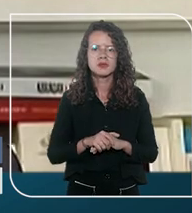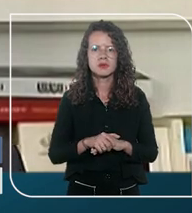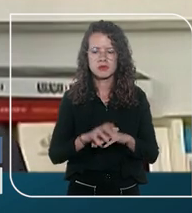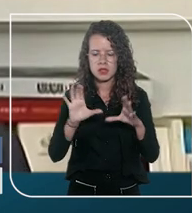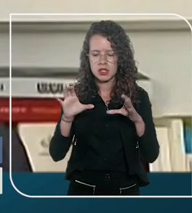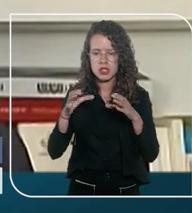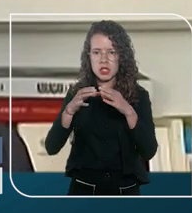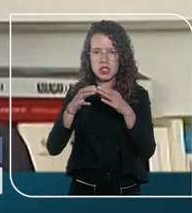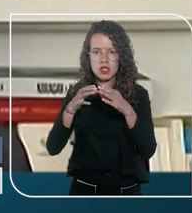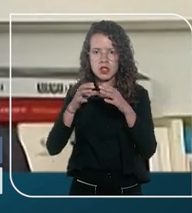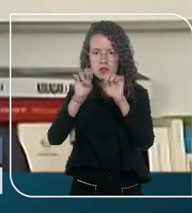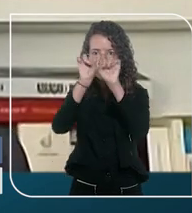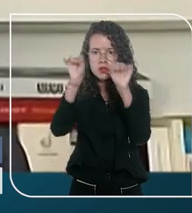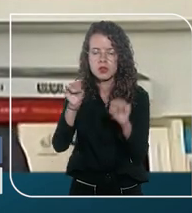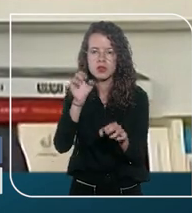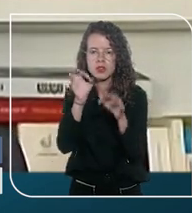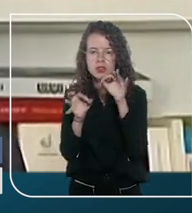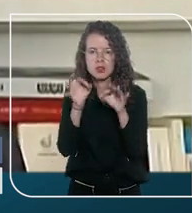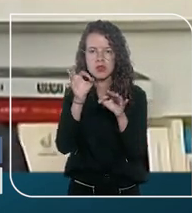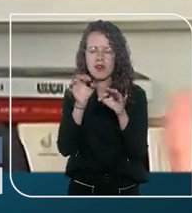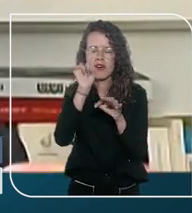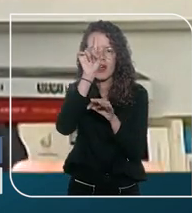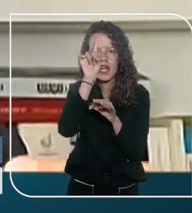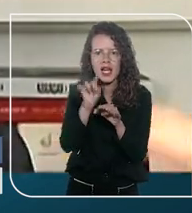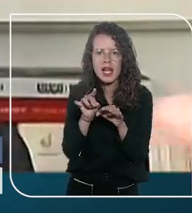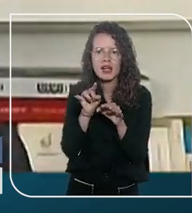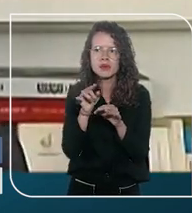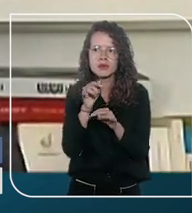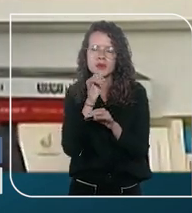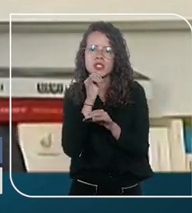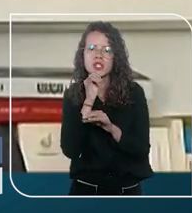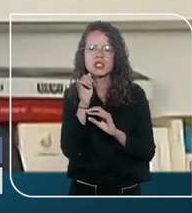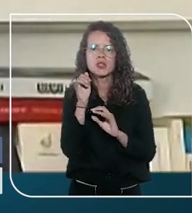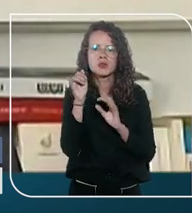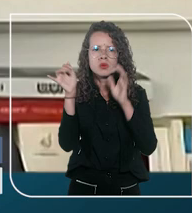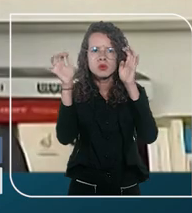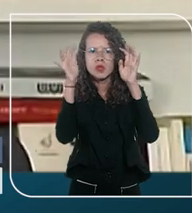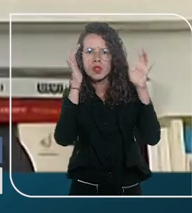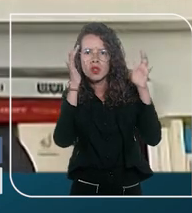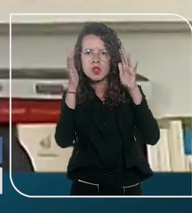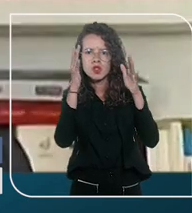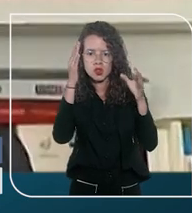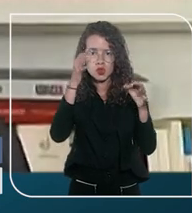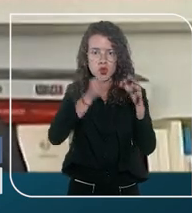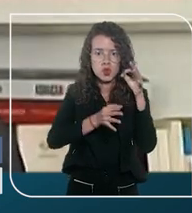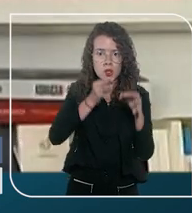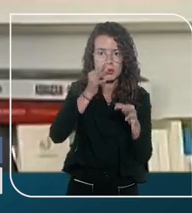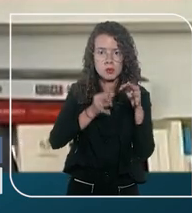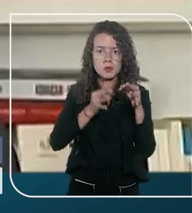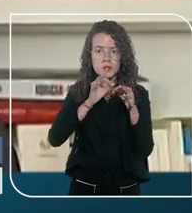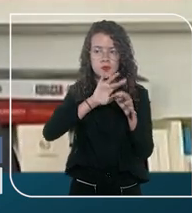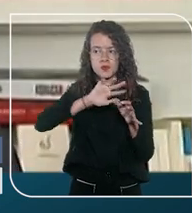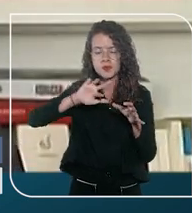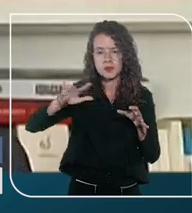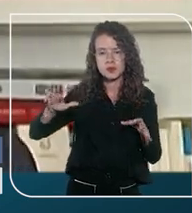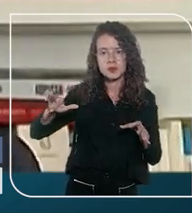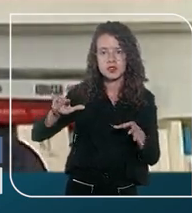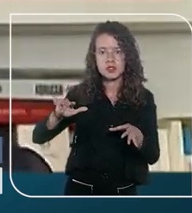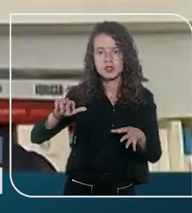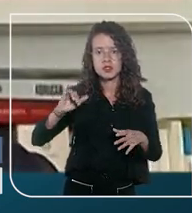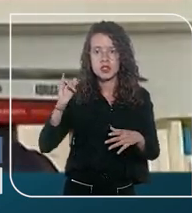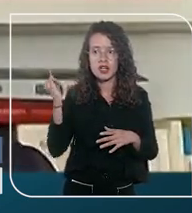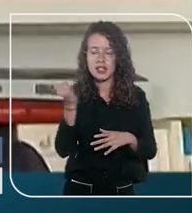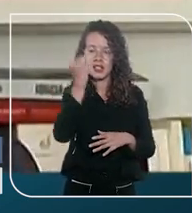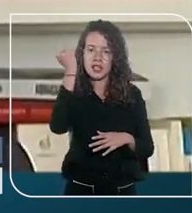tribunal, é uma linha, digamos assim, de entendimentos, uma linha de julgamentos